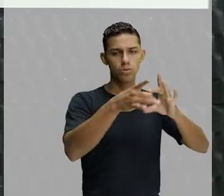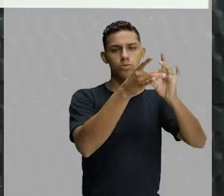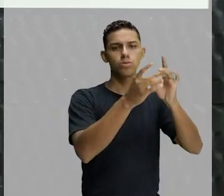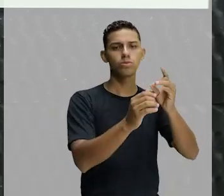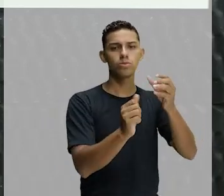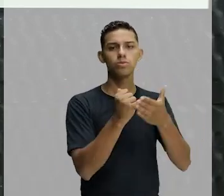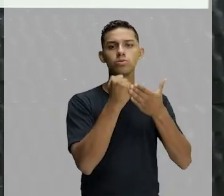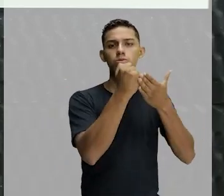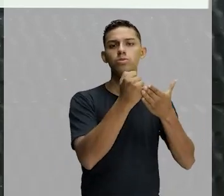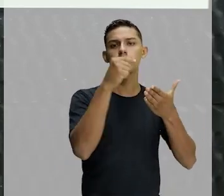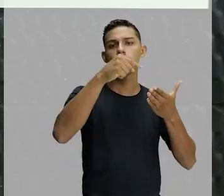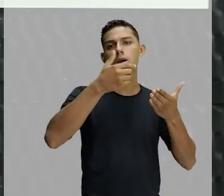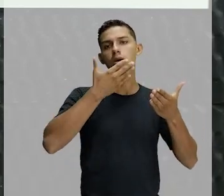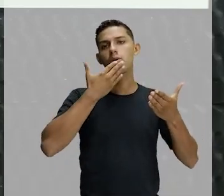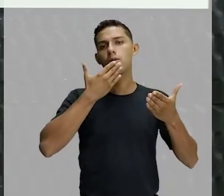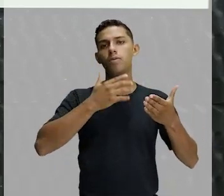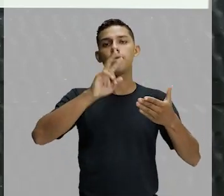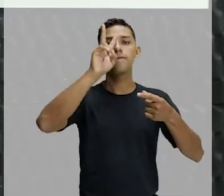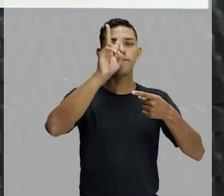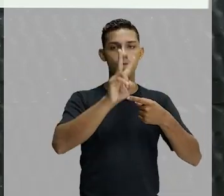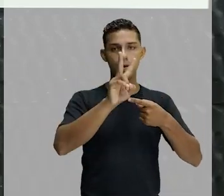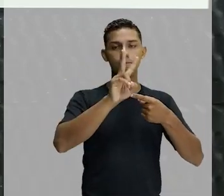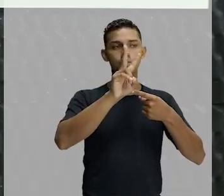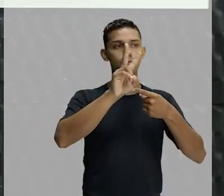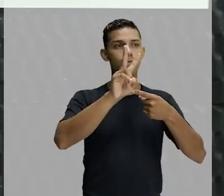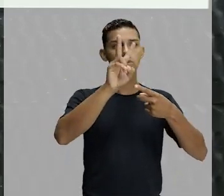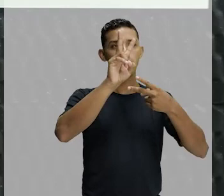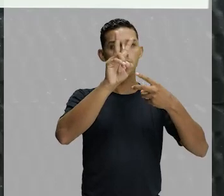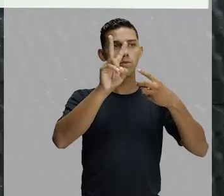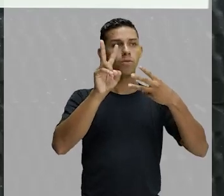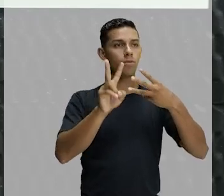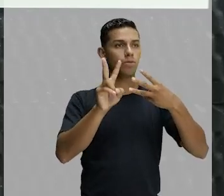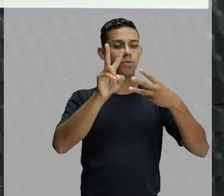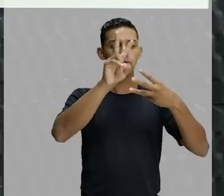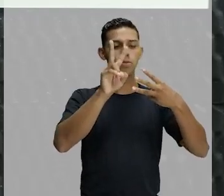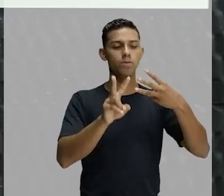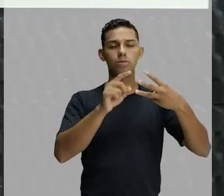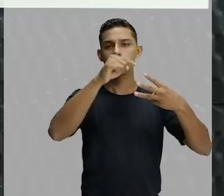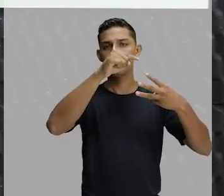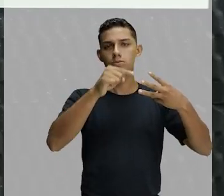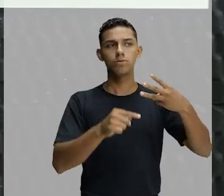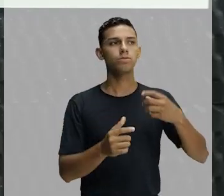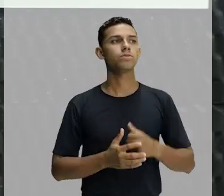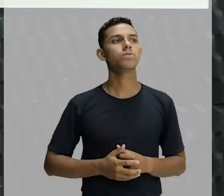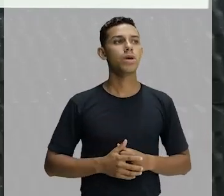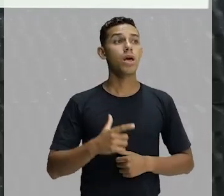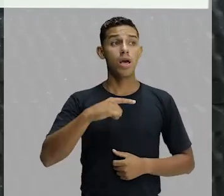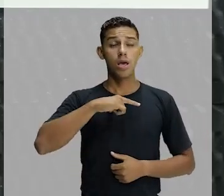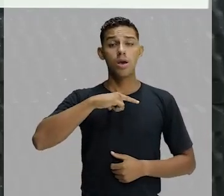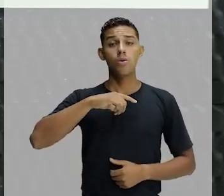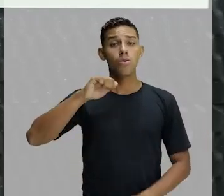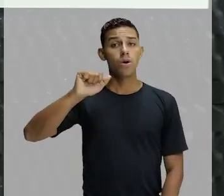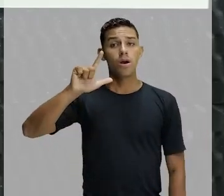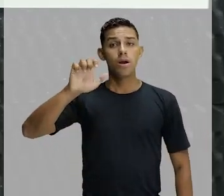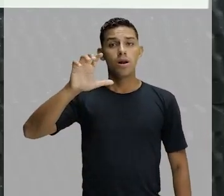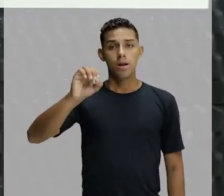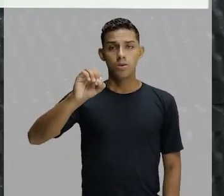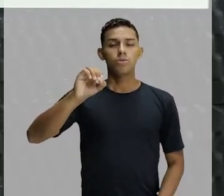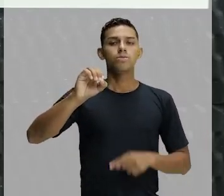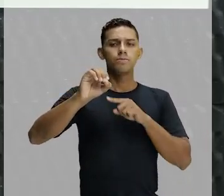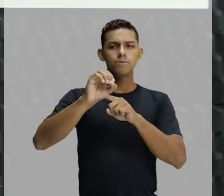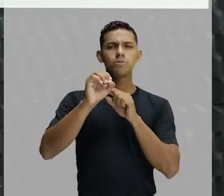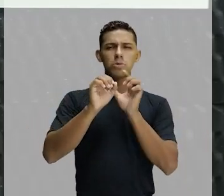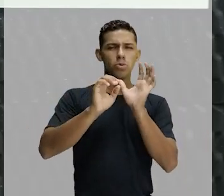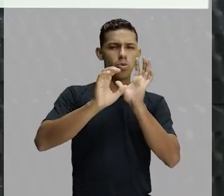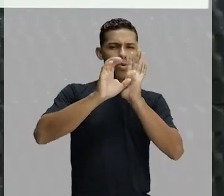dessas flores é o alelo V. Ele contribui, em parte, para a coloração. Ele é um alelo que vai codificar a produção